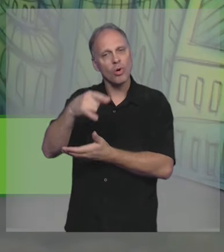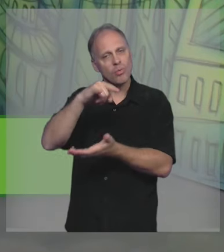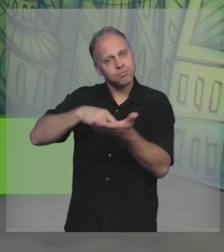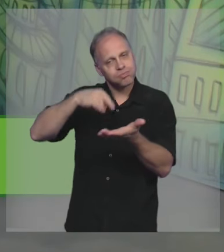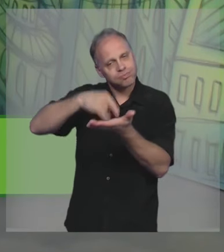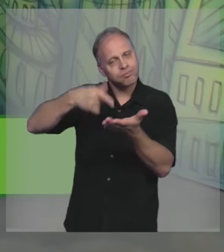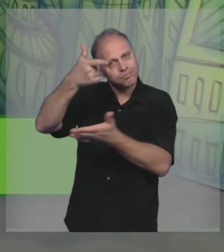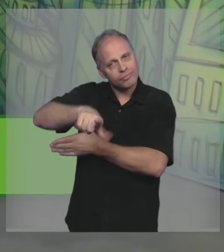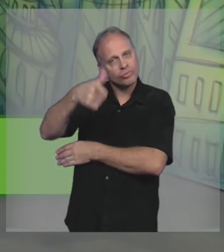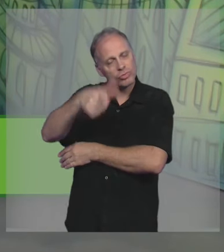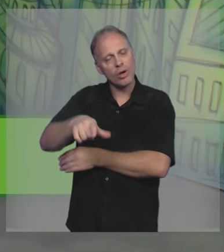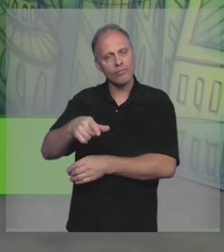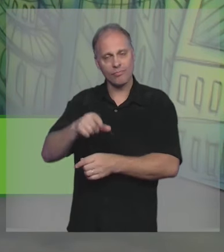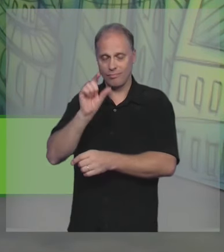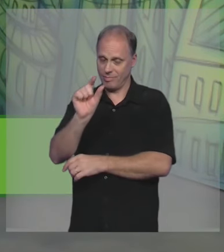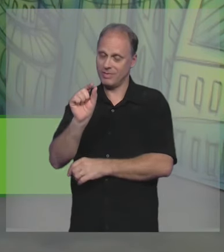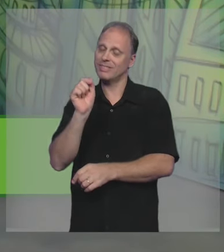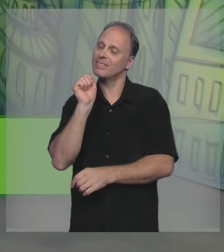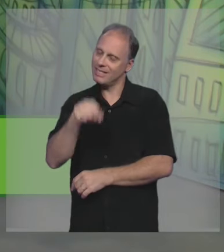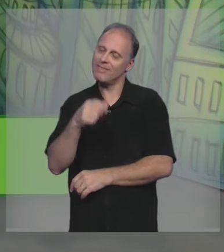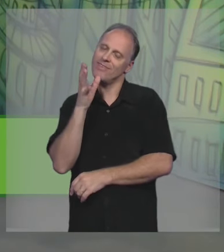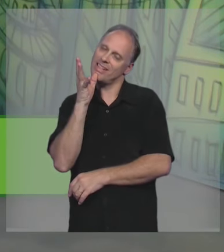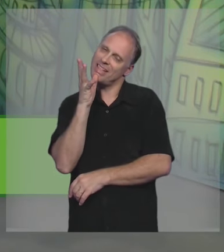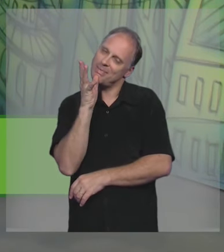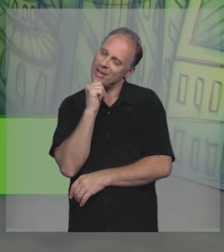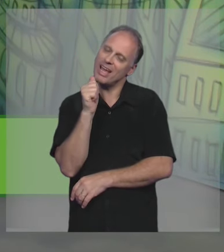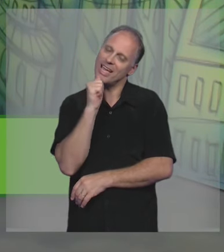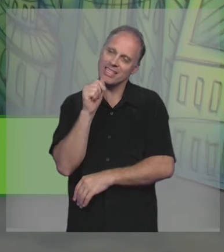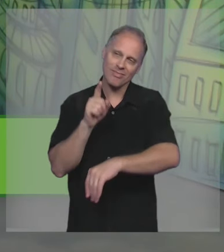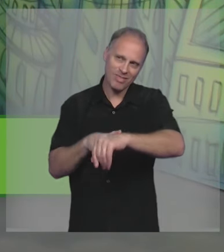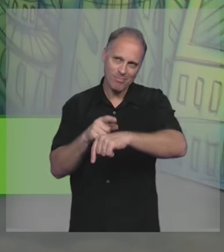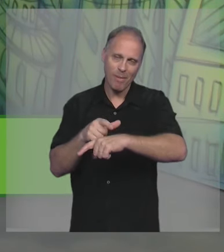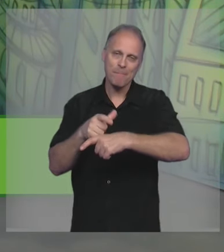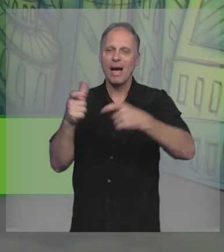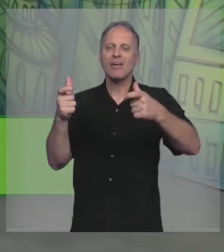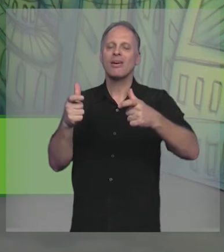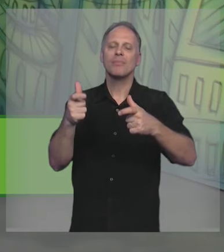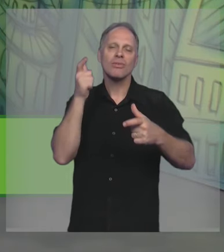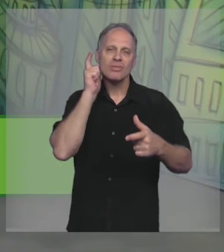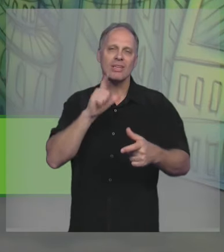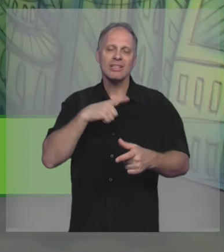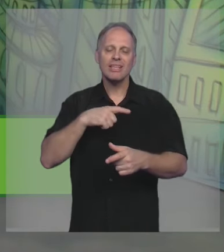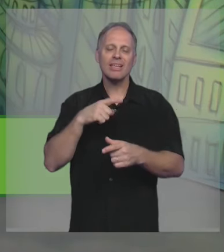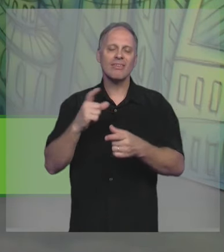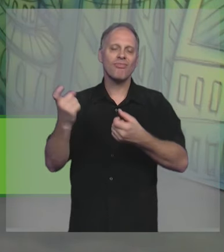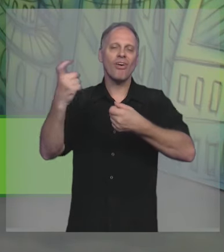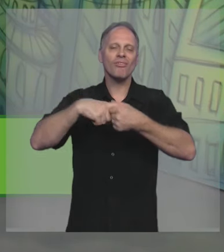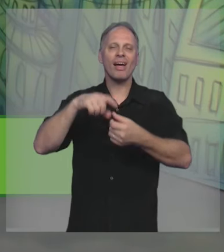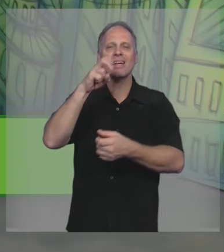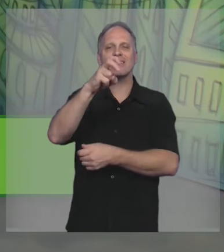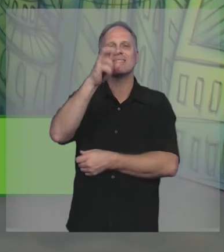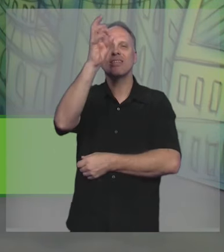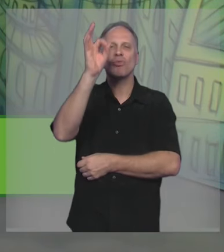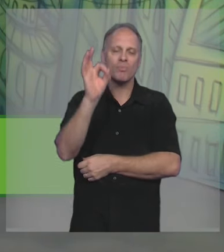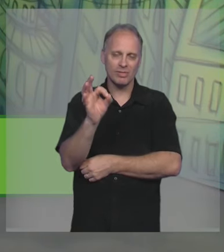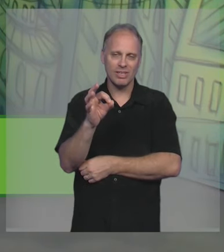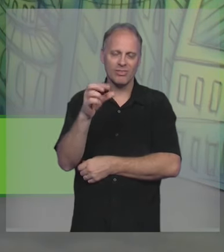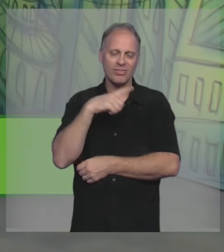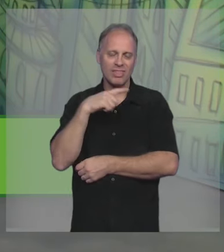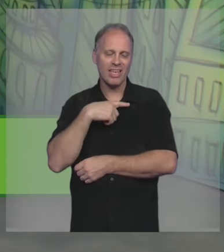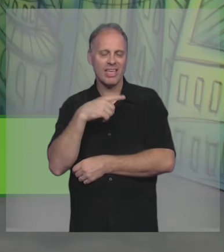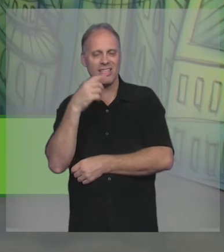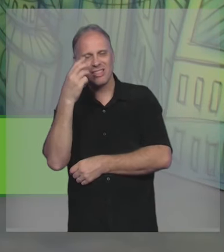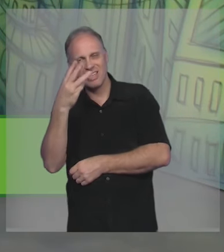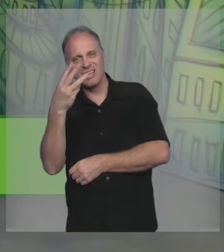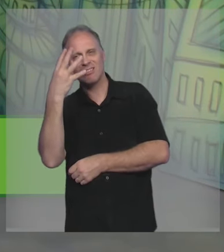contratação. Óbvio que vai demorar um bom tempo ainda para a gente voltar àquela taxa de 5, né? Nós temos aí 3,